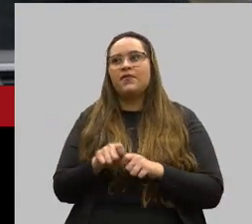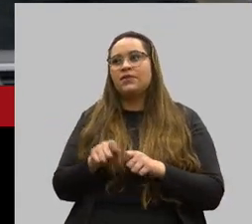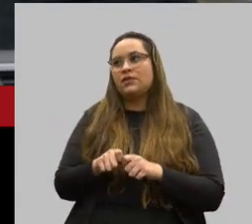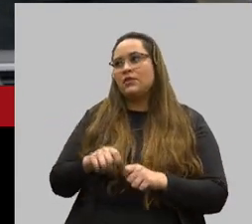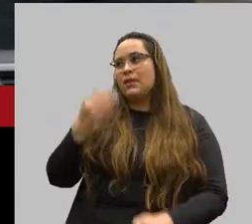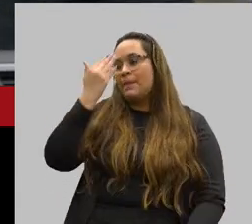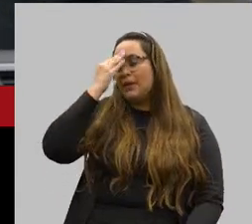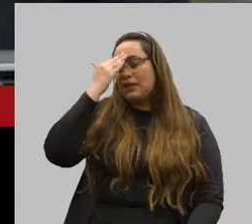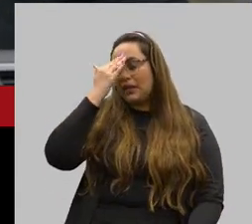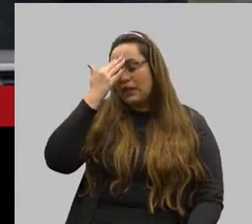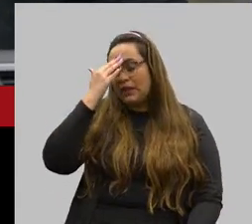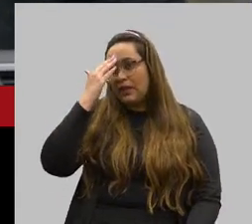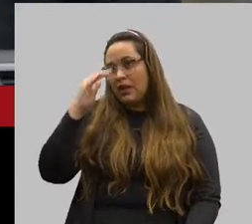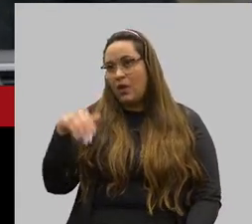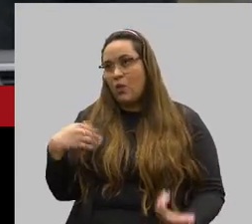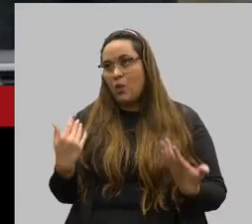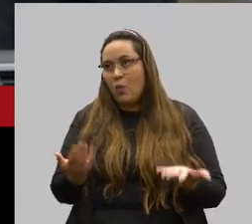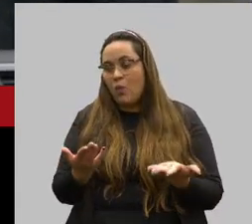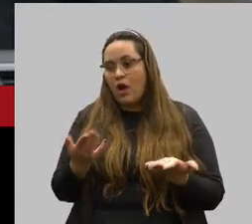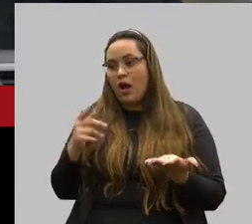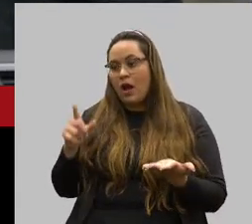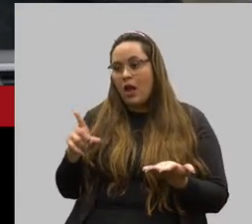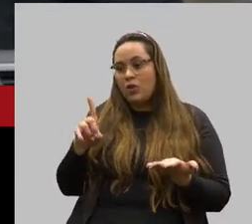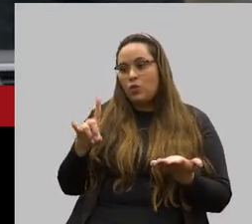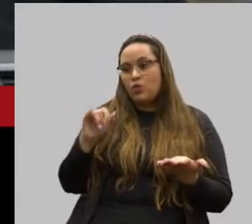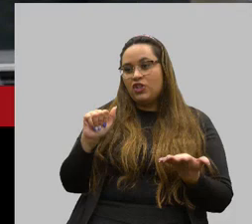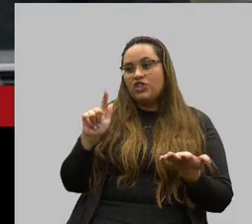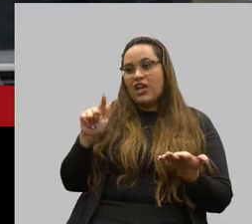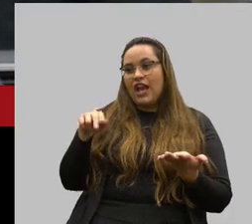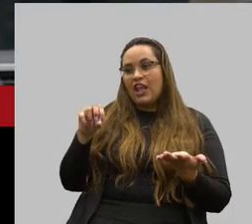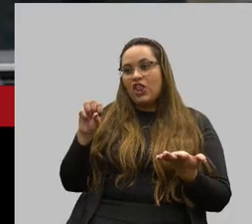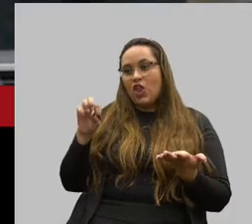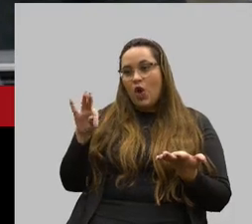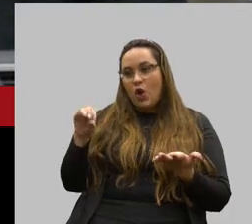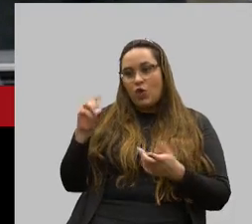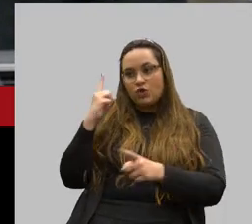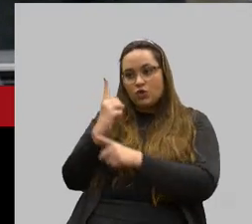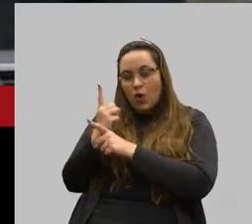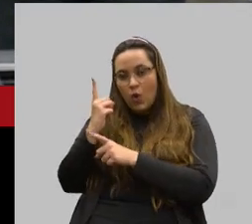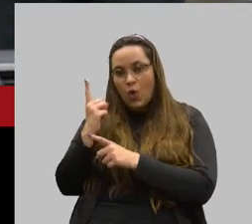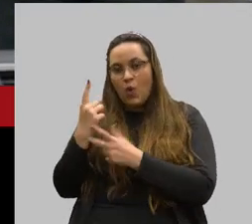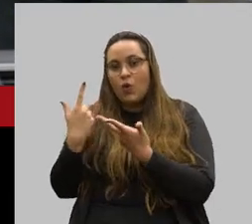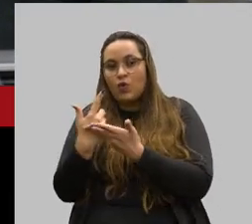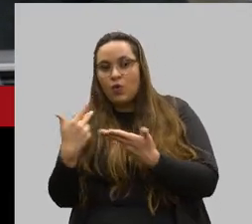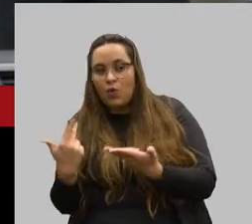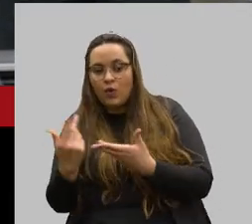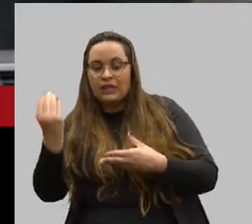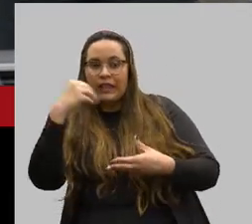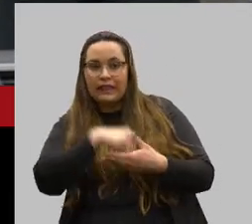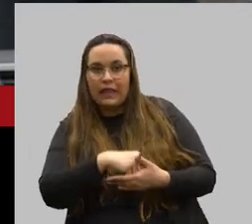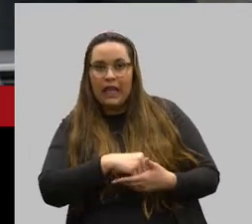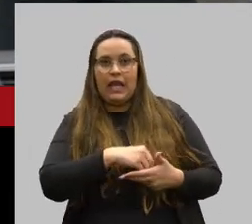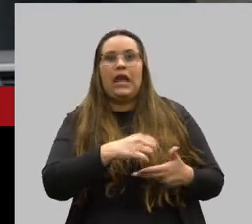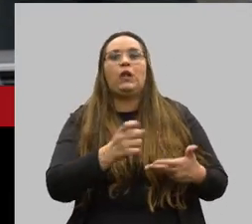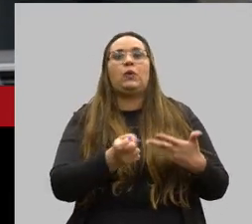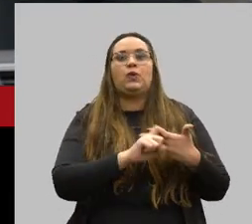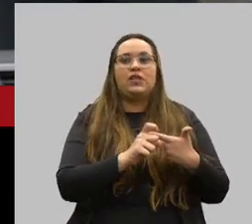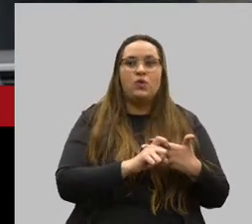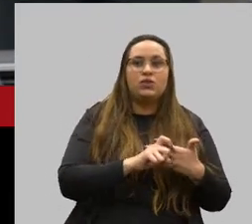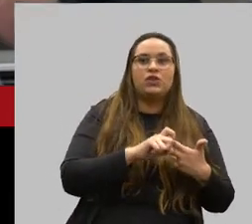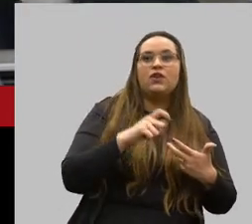diagnóstico faz parte de quem está na política pública no executivo e aí a gente pode ir